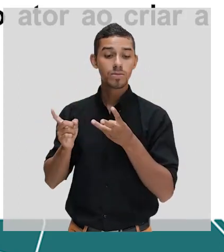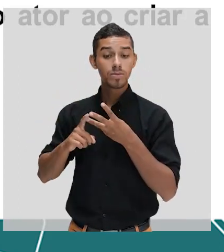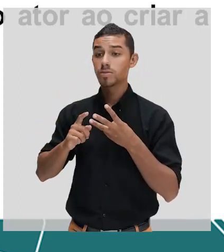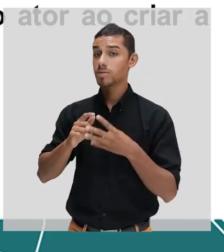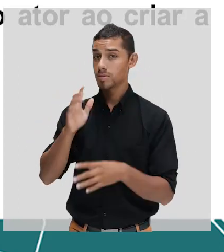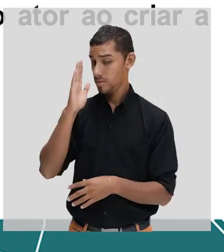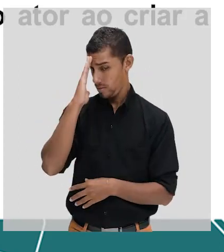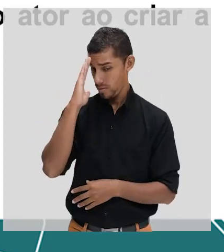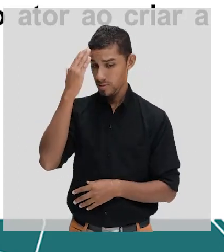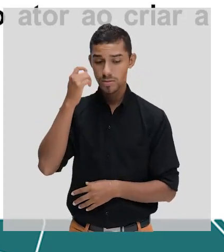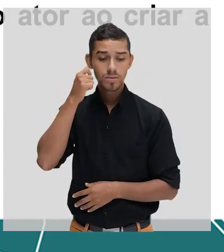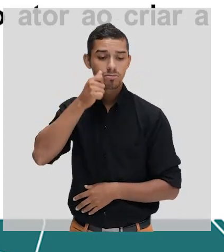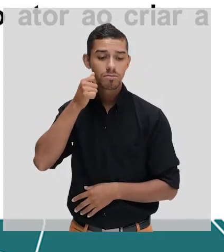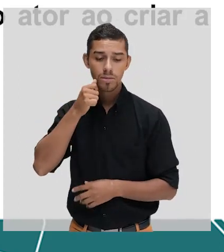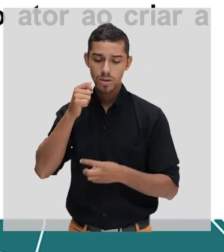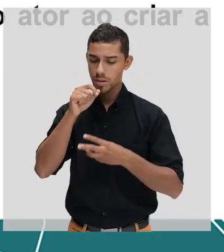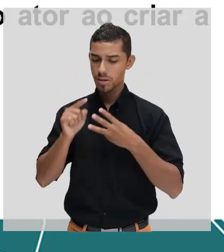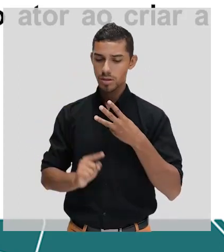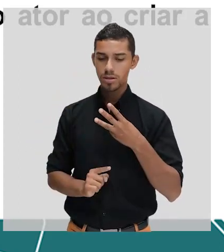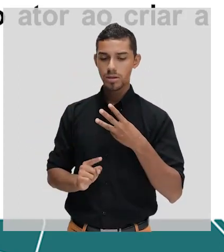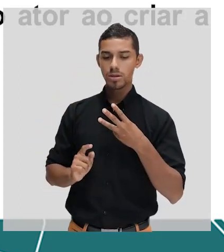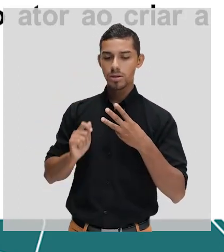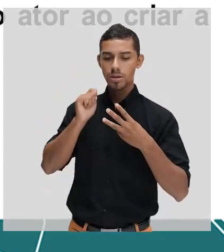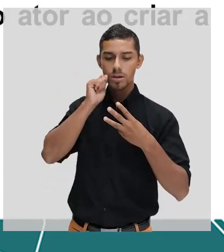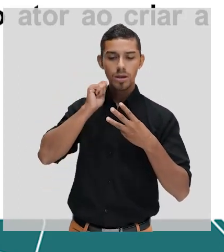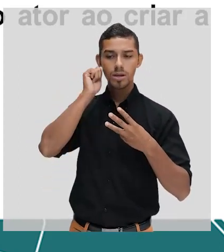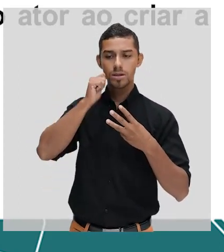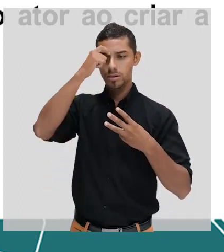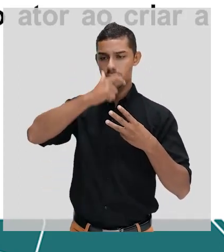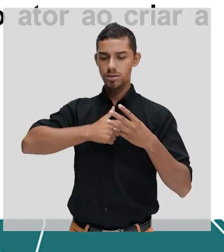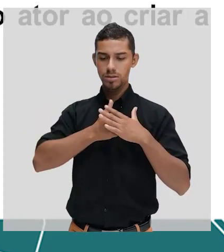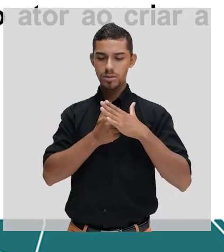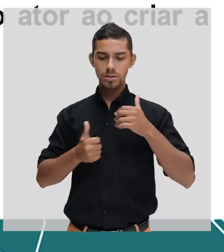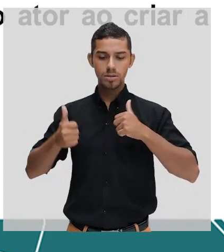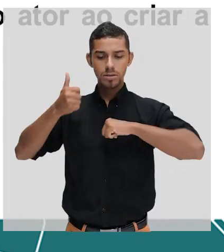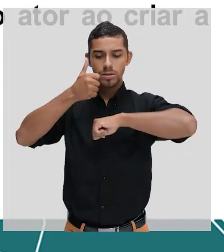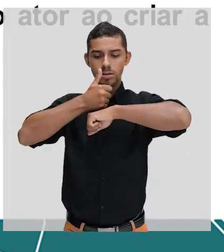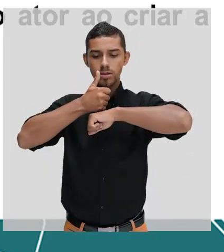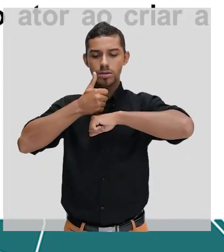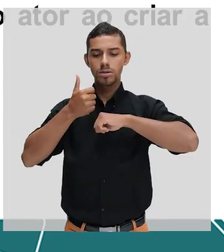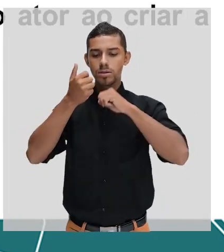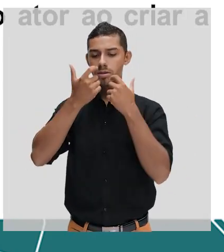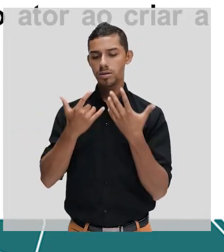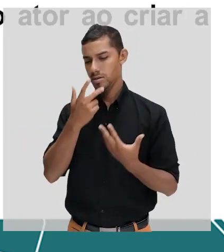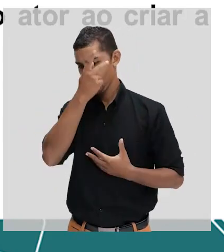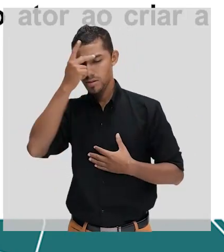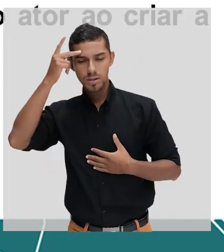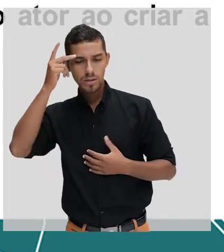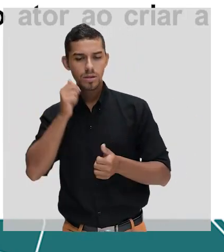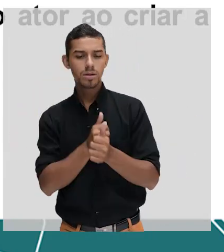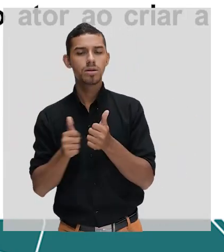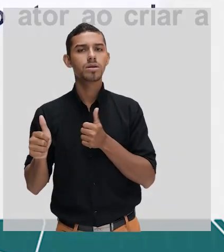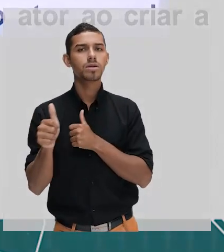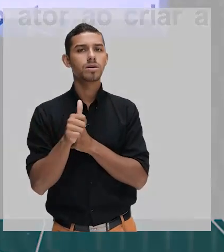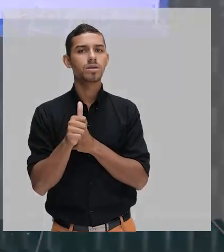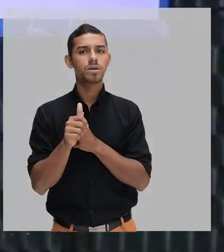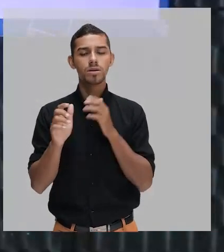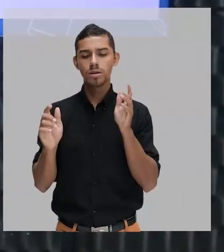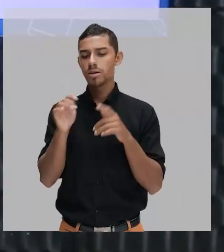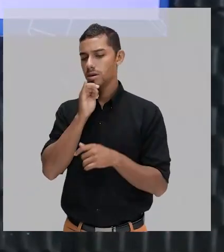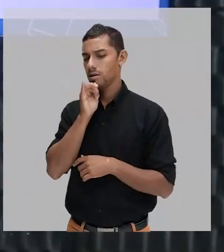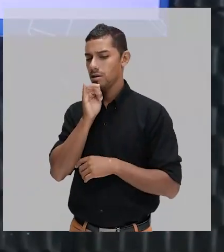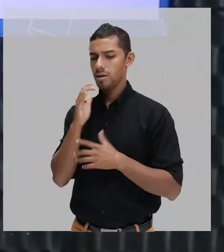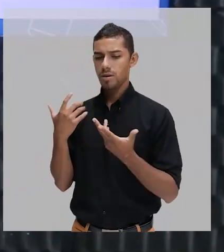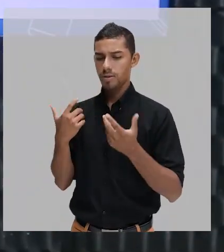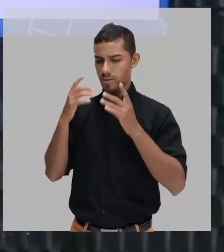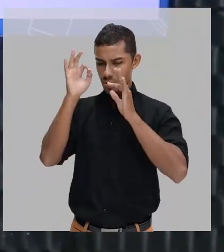que o ator cria. São os três elementos. A caracterização não é só você colocar uma roupa ou uma maquiagem, é você colocar esse